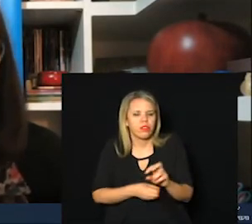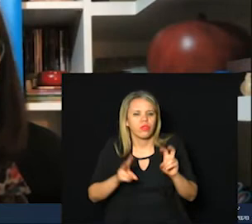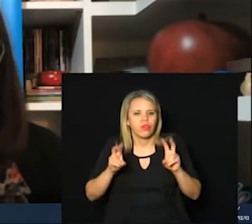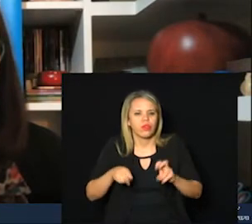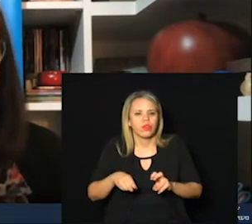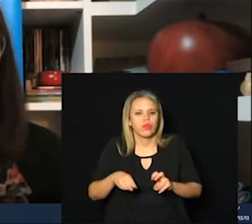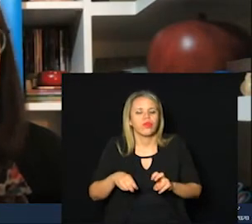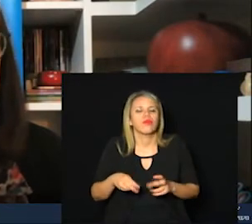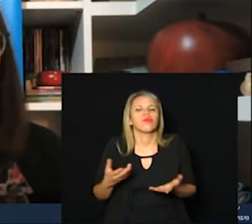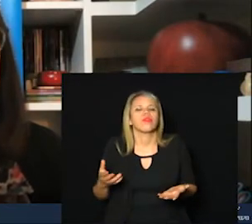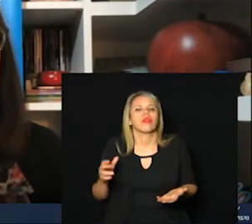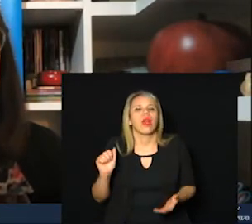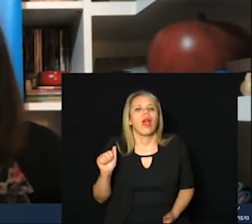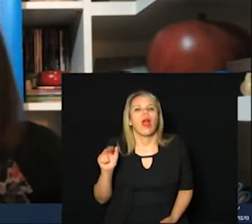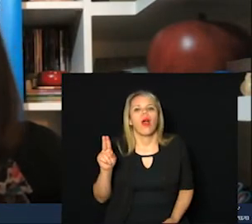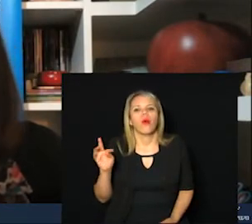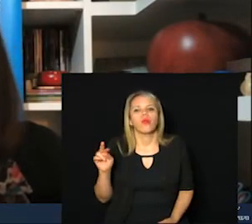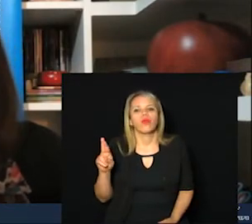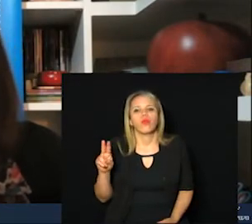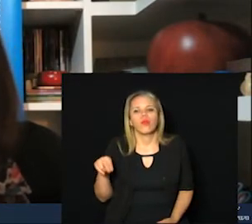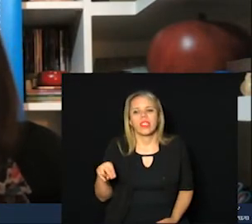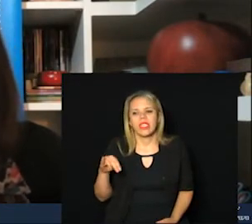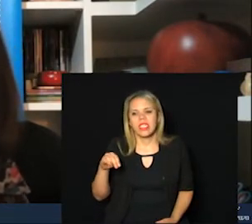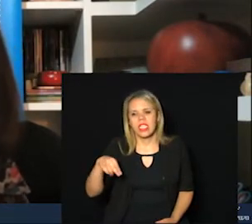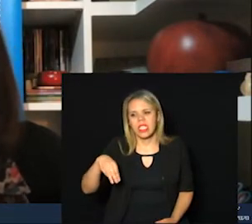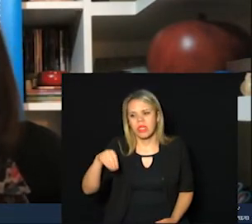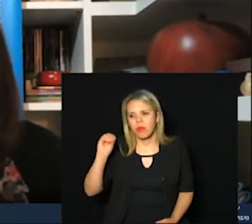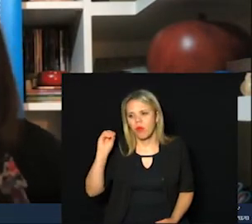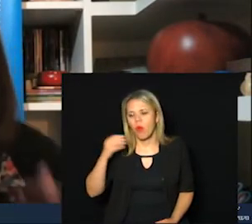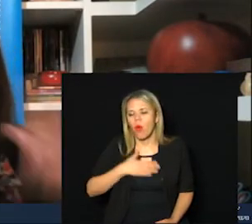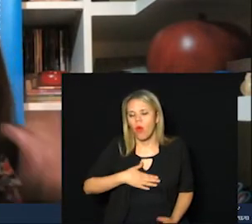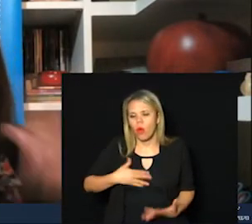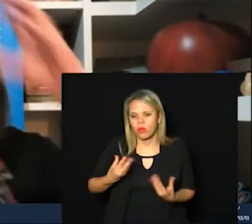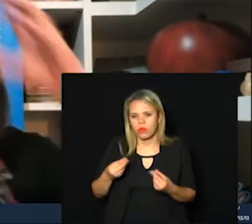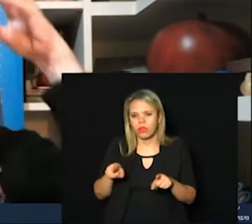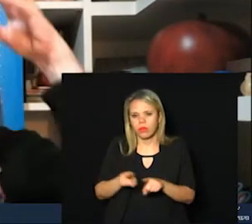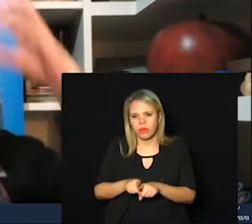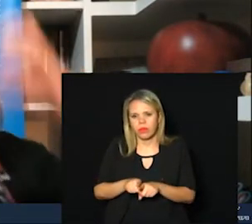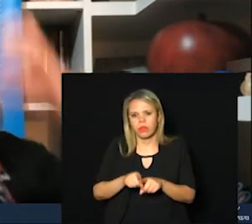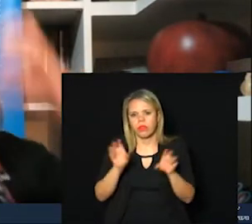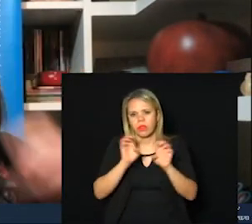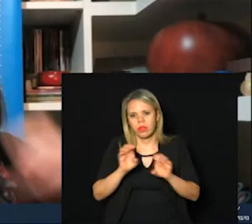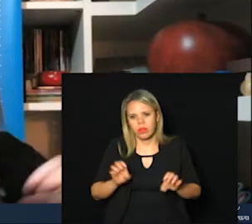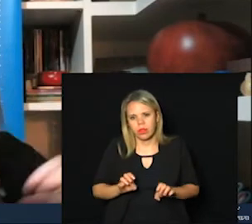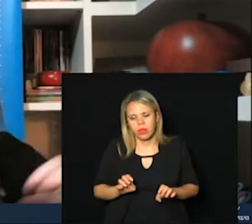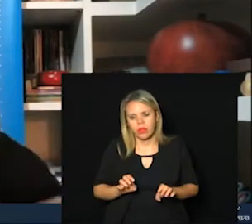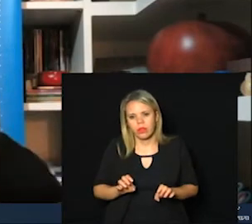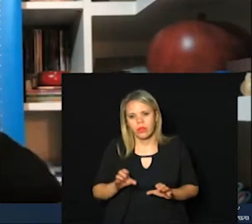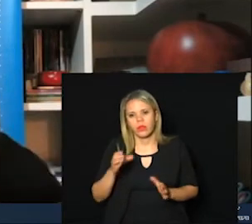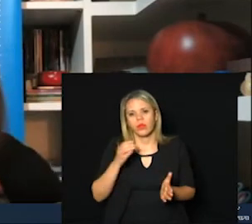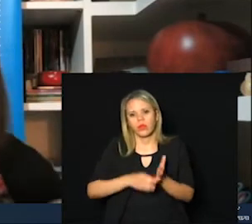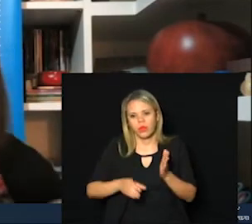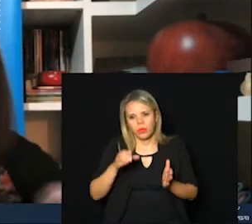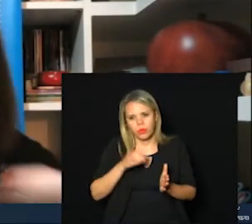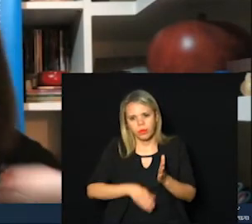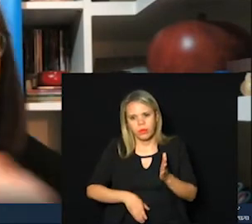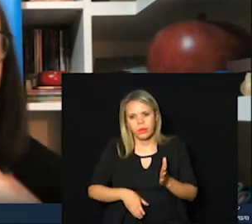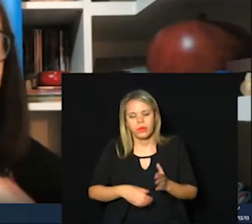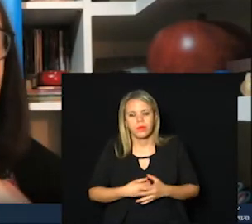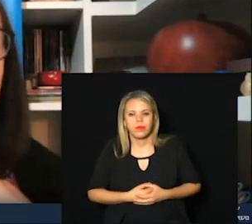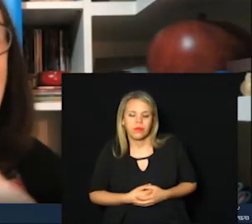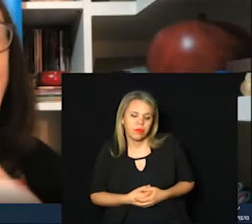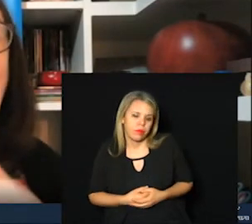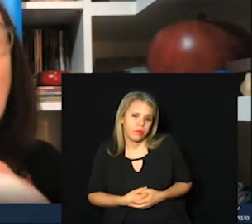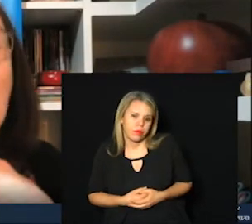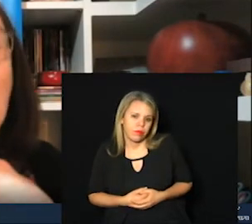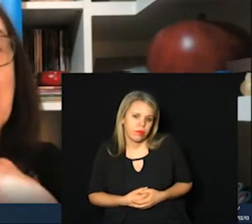altruísmo, né? E eu gosto muito também dessa estruturação dos capítulos e